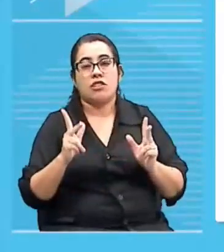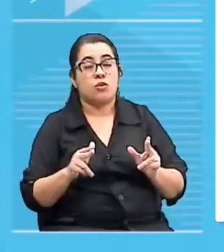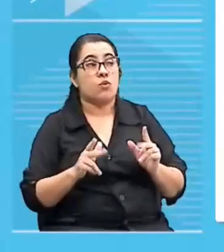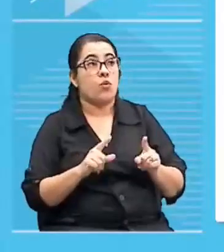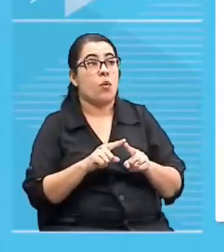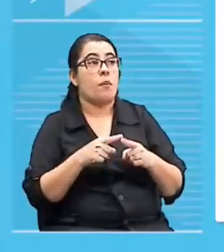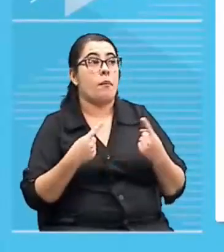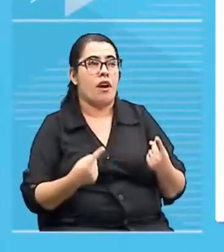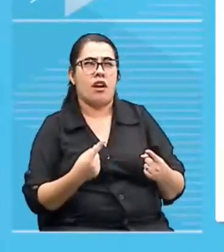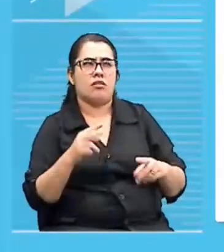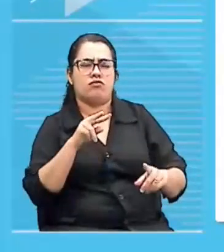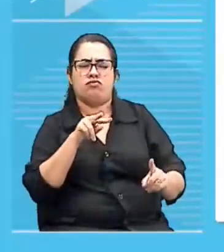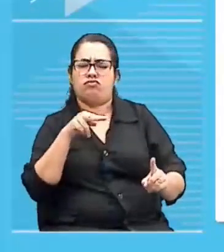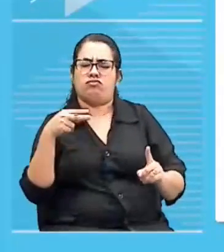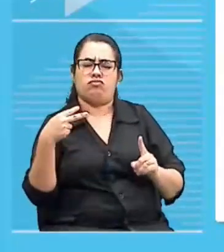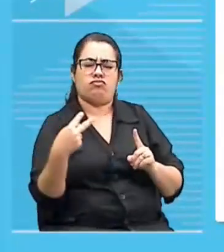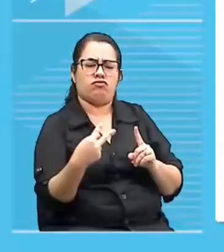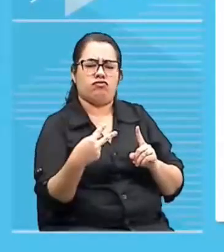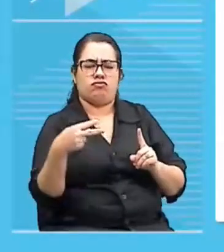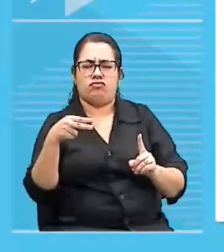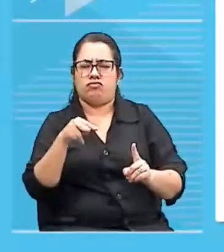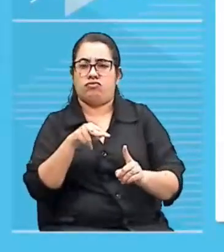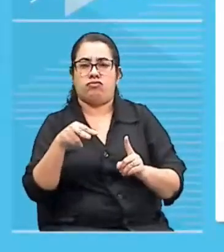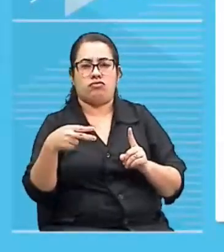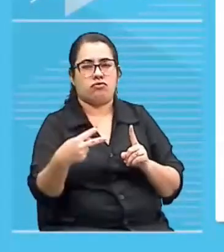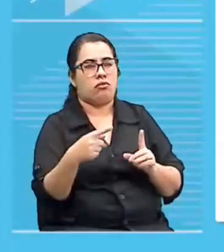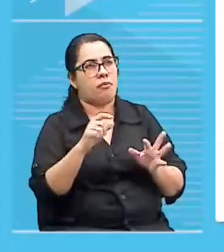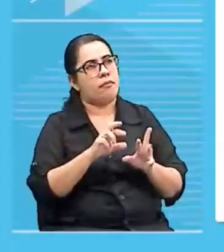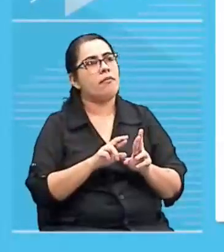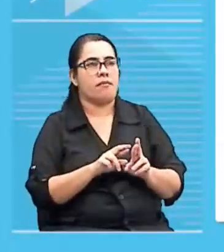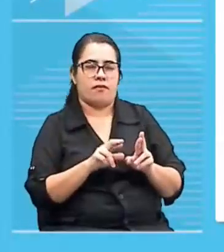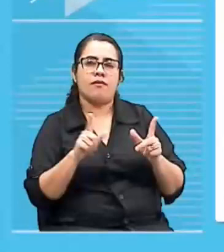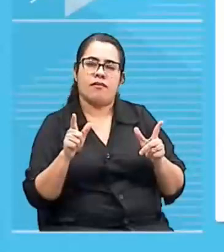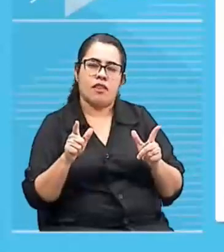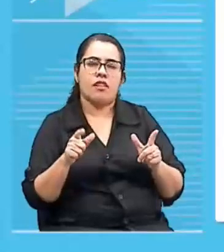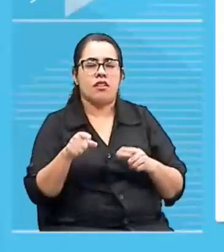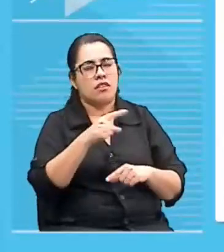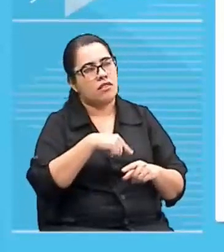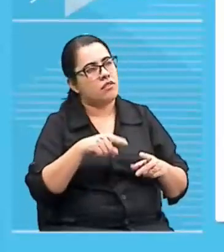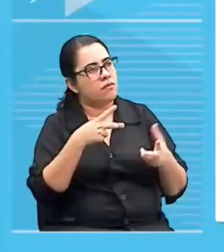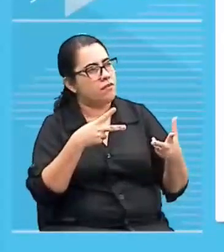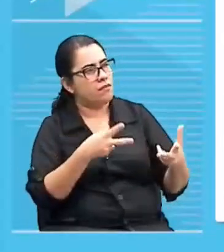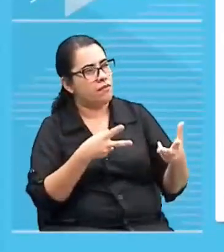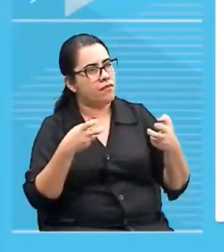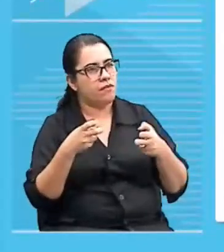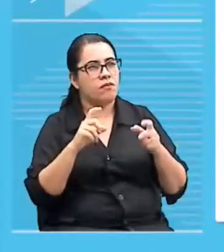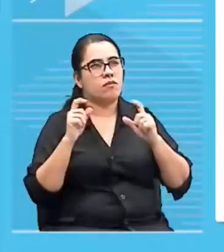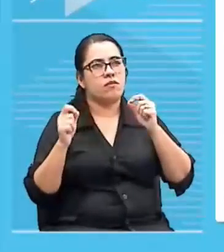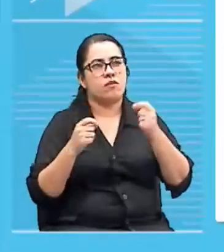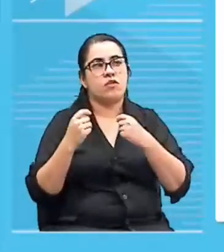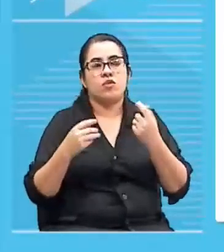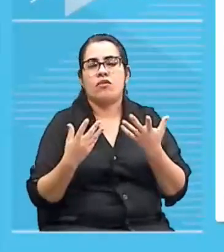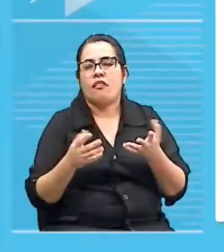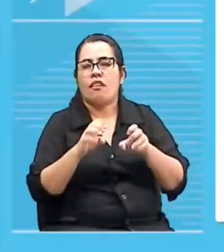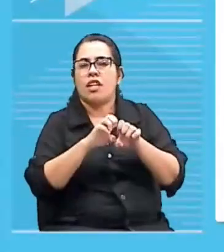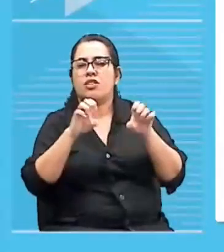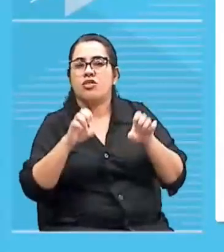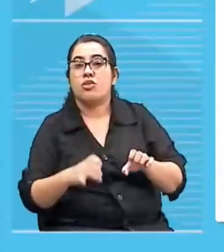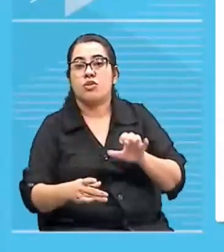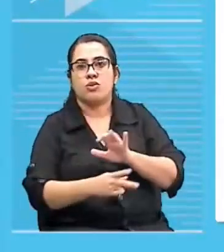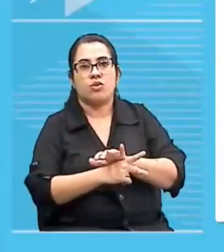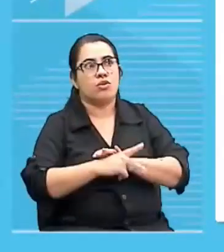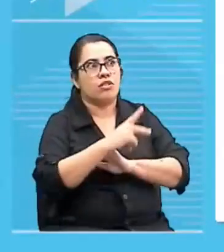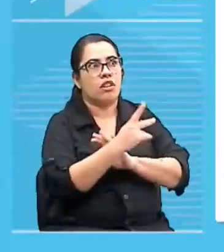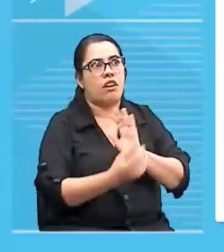robô, mas visto com um olhar diferente, certo? Aqui a gente já consegue visualizar melhor as estruturas que ele